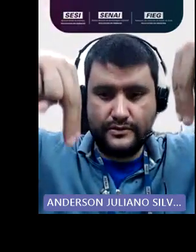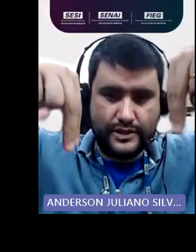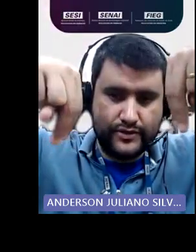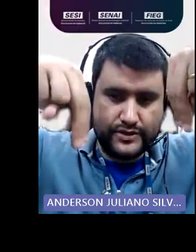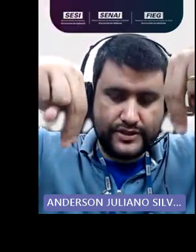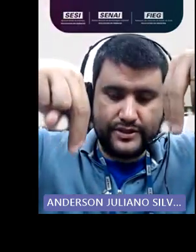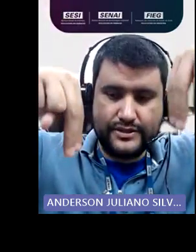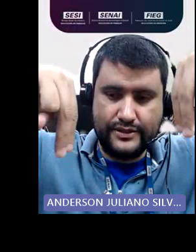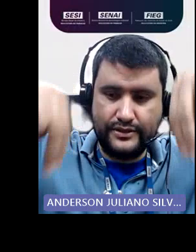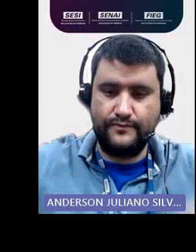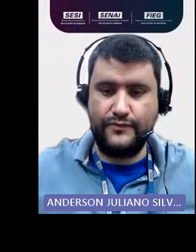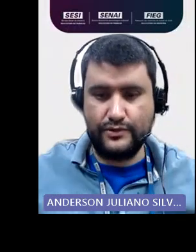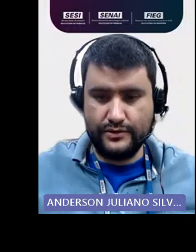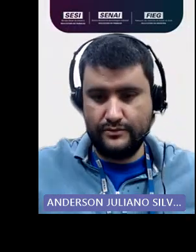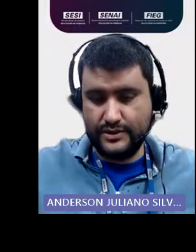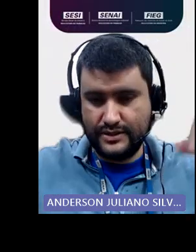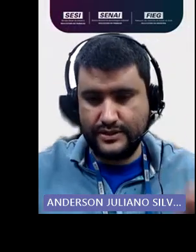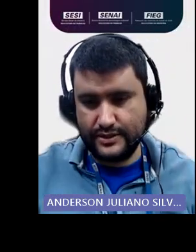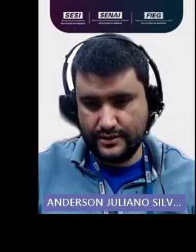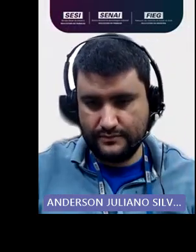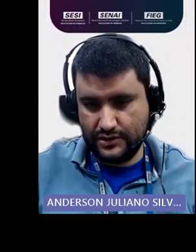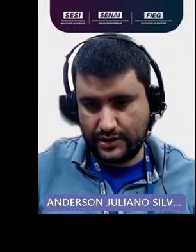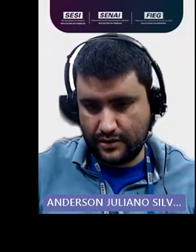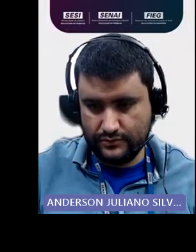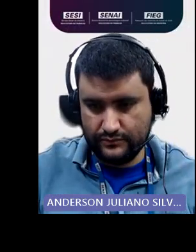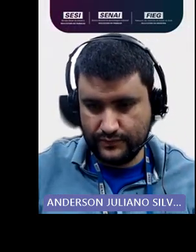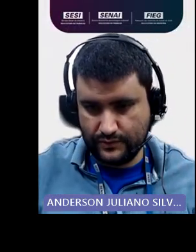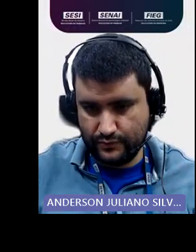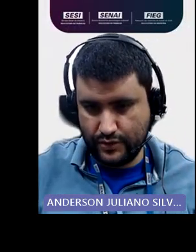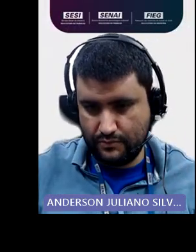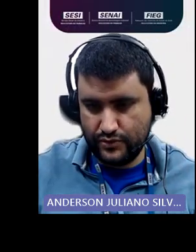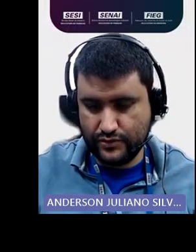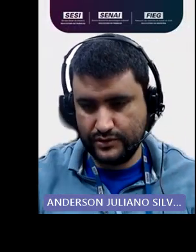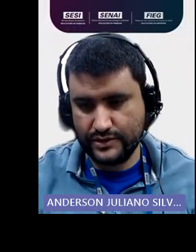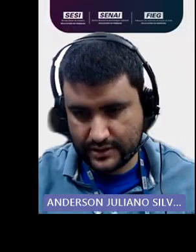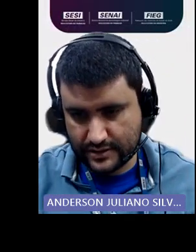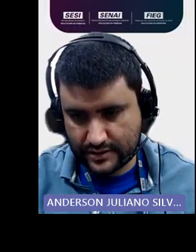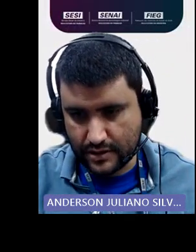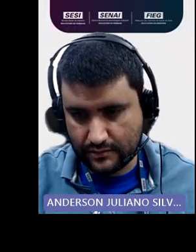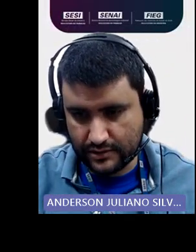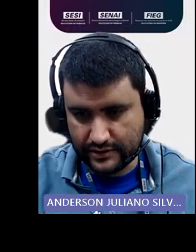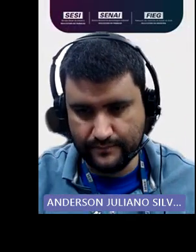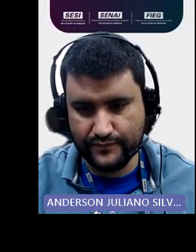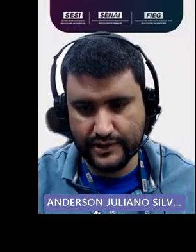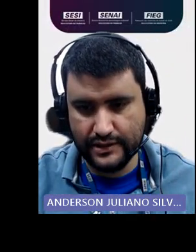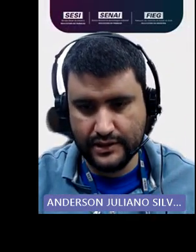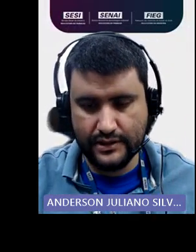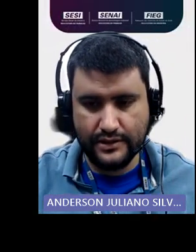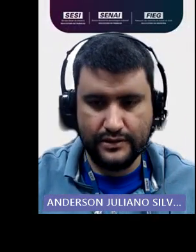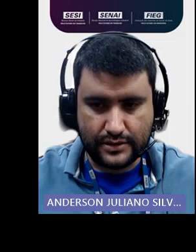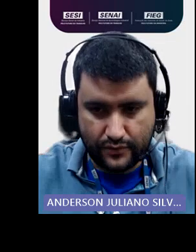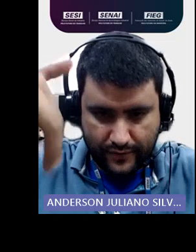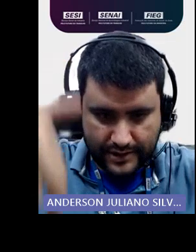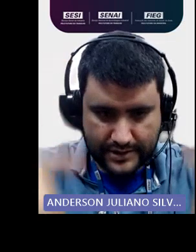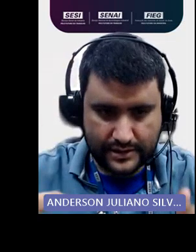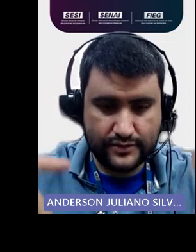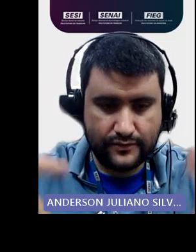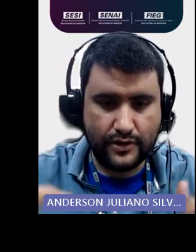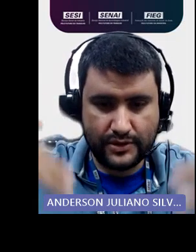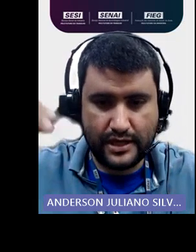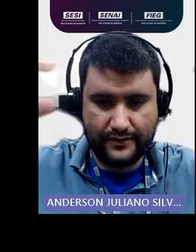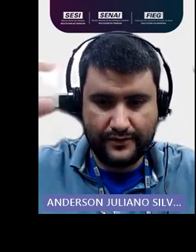dois equidistantes ali, né? Então tem uma distância tal do meu apoio e outra distância igual ali, ó. Então eu